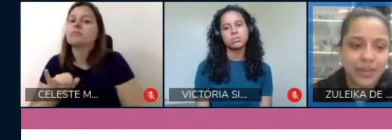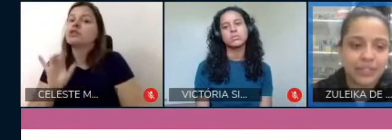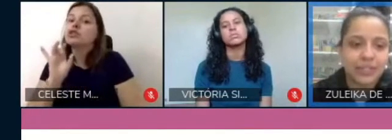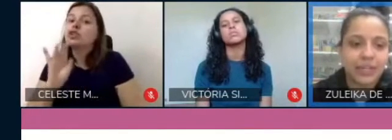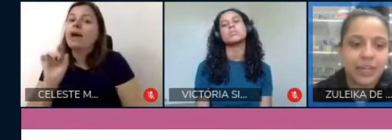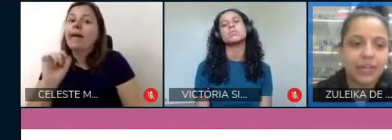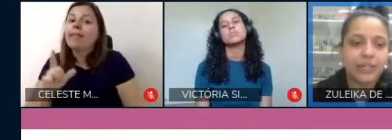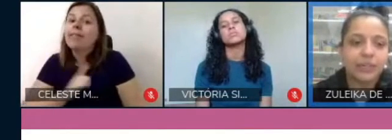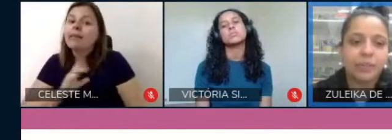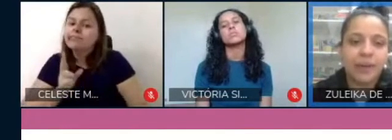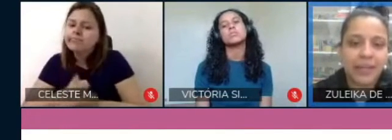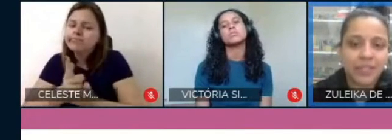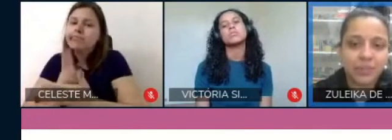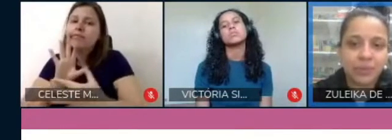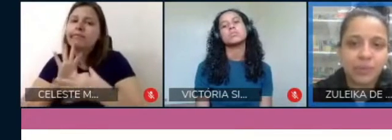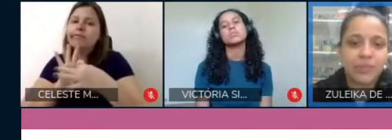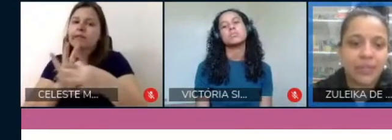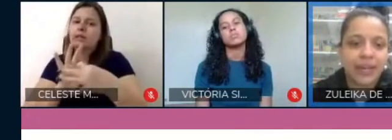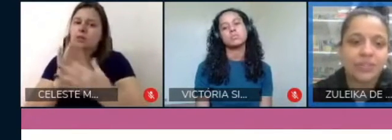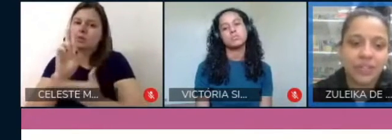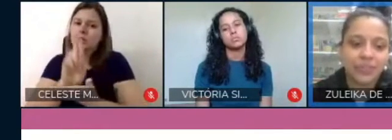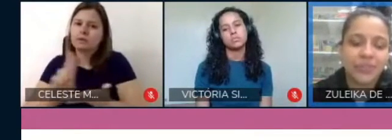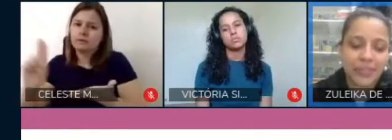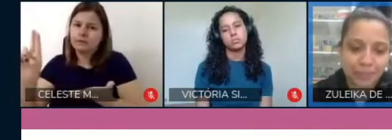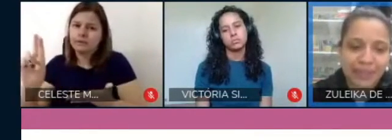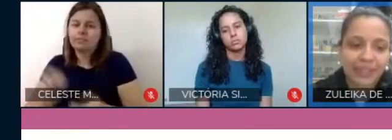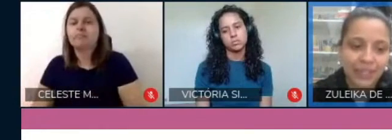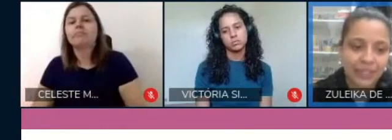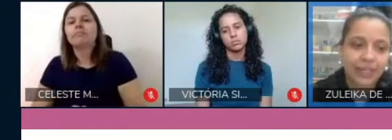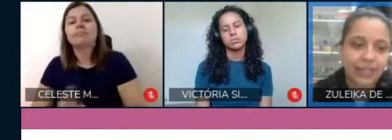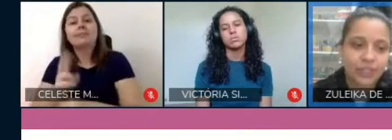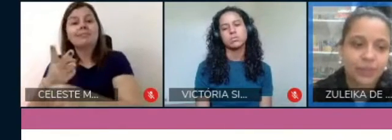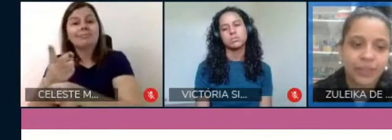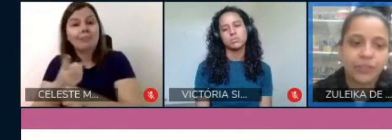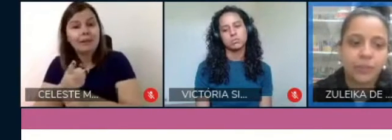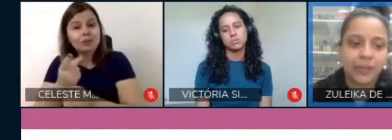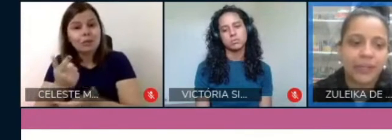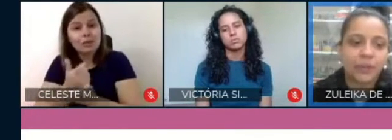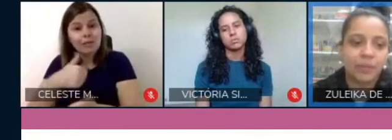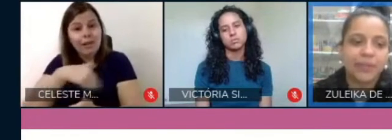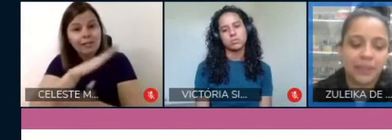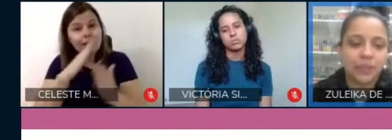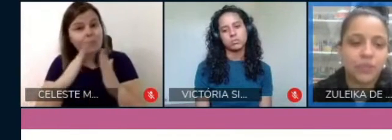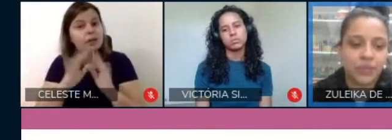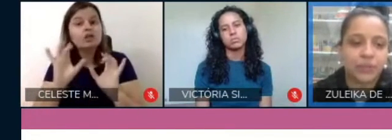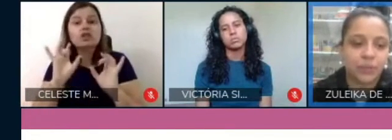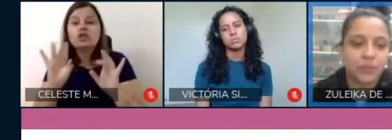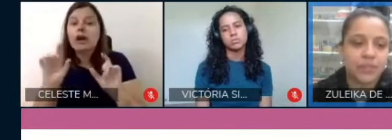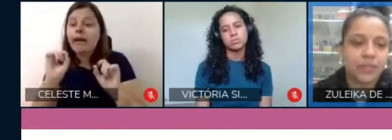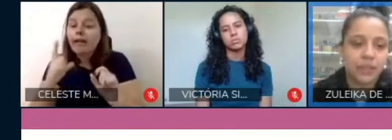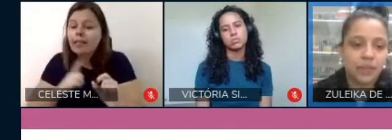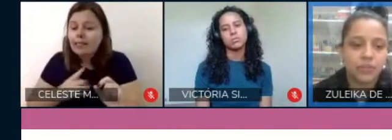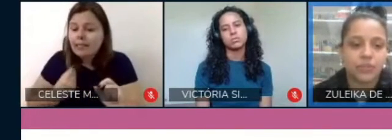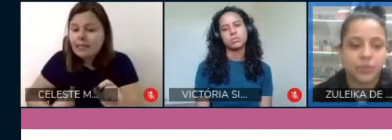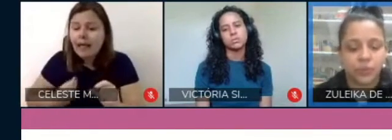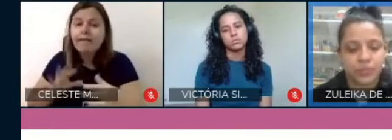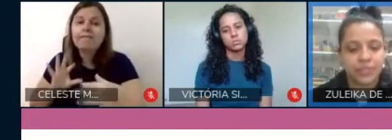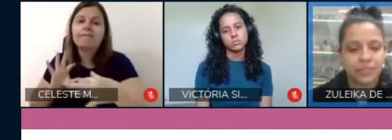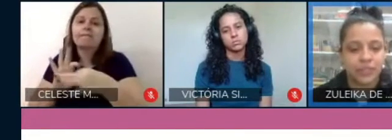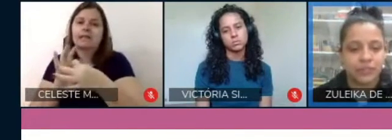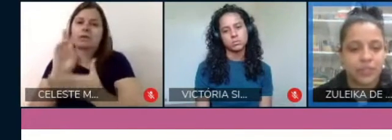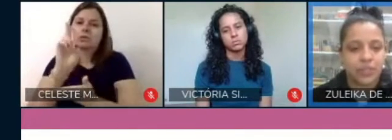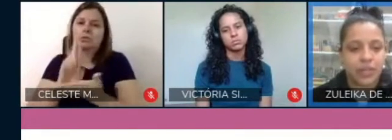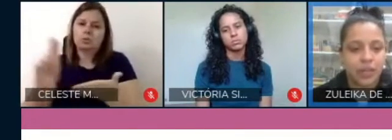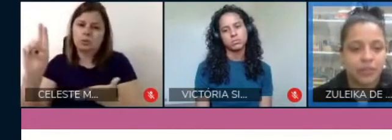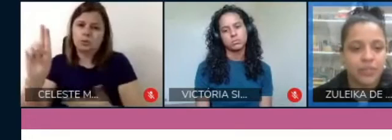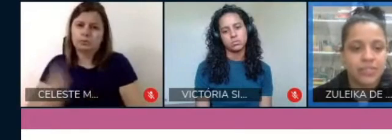na universidade. E o empréstimo domiciliar de livros também é disponível para quem mantém os vínculos, né? Os